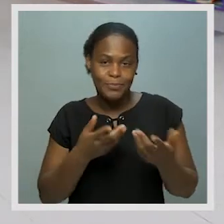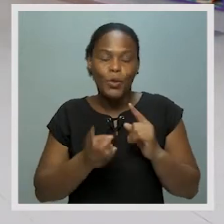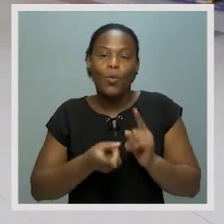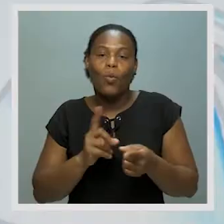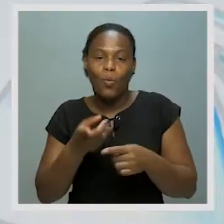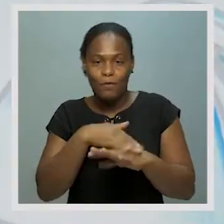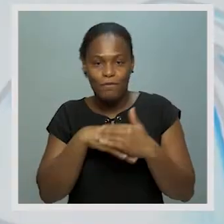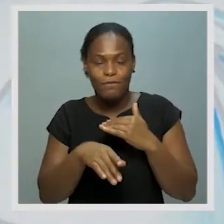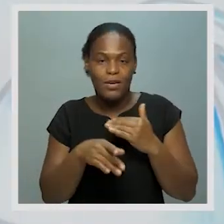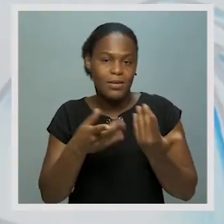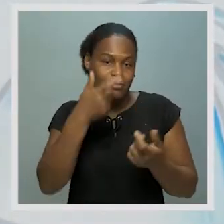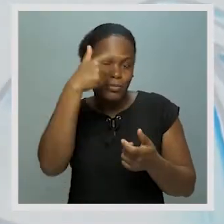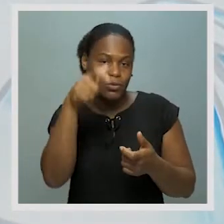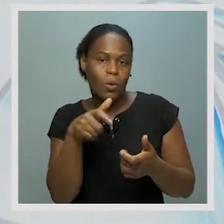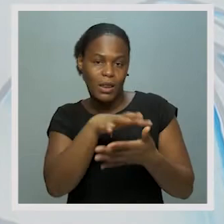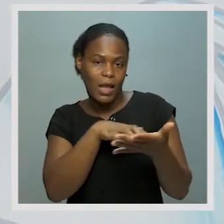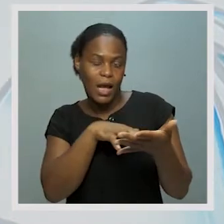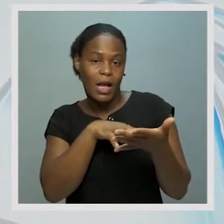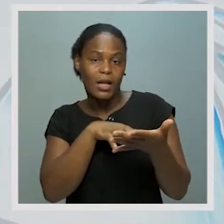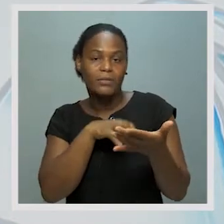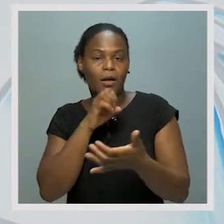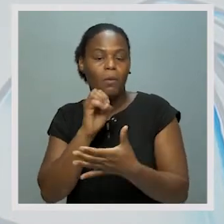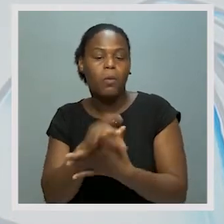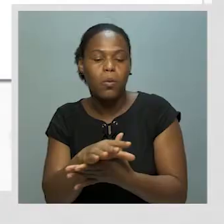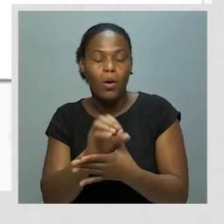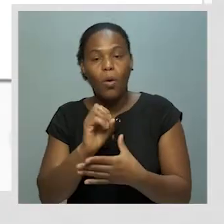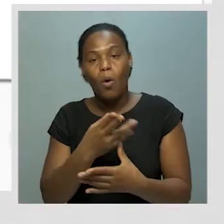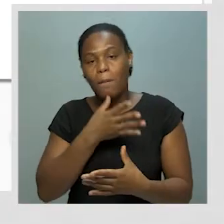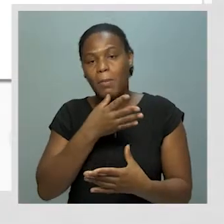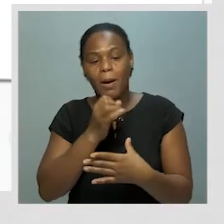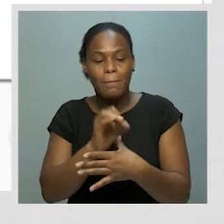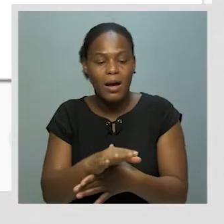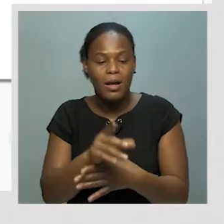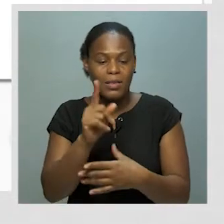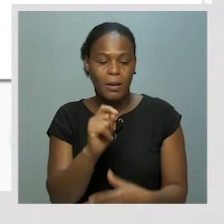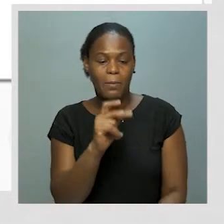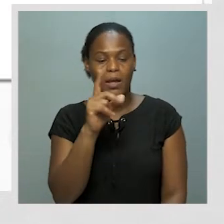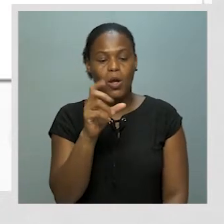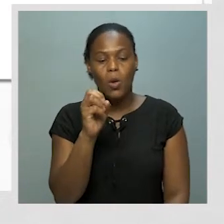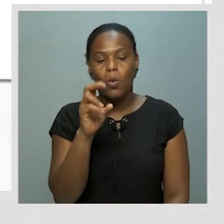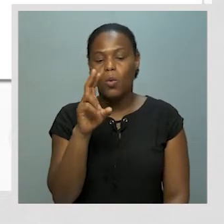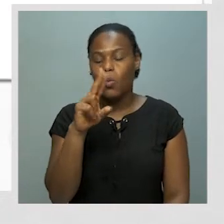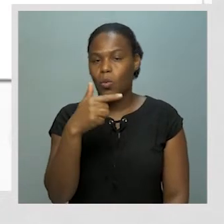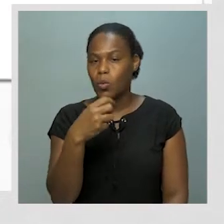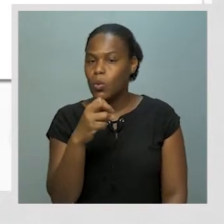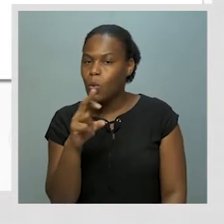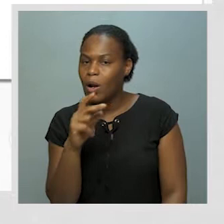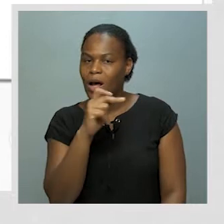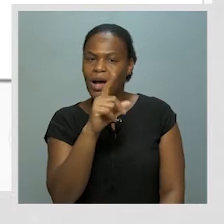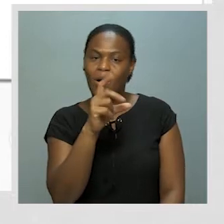analisar o que faz o emissor, que também é autor, locutor, alocutor ou falante, ou